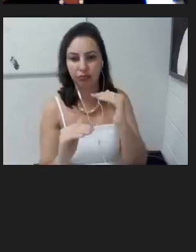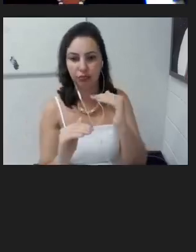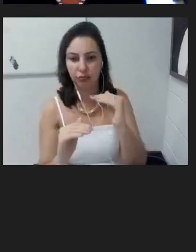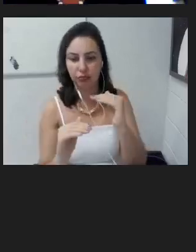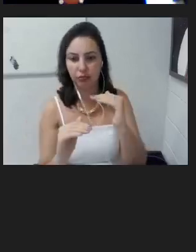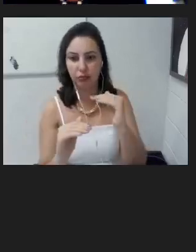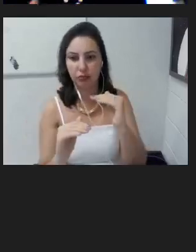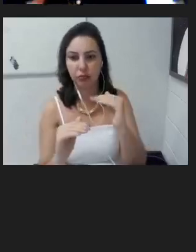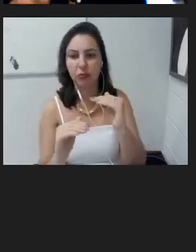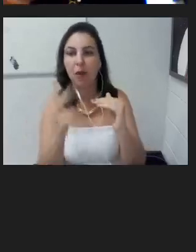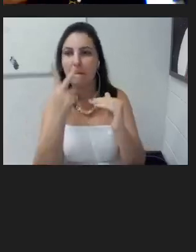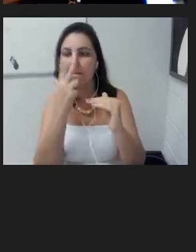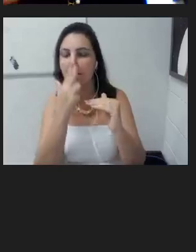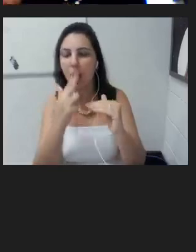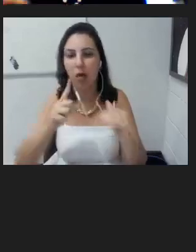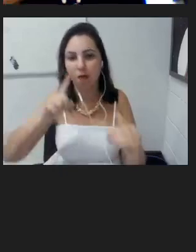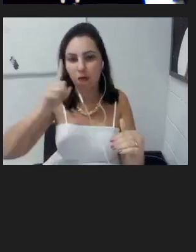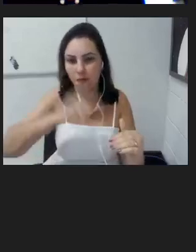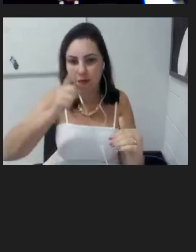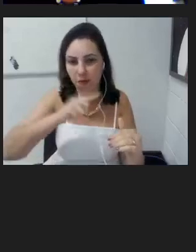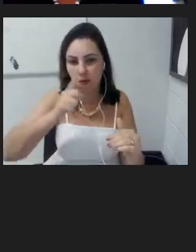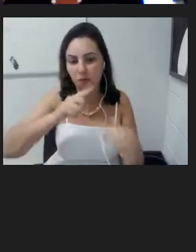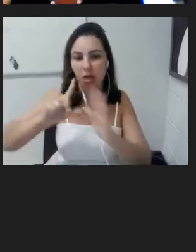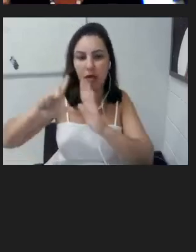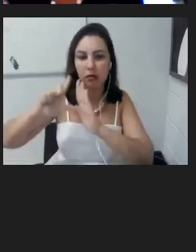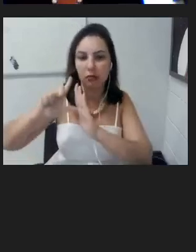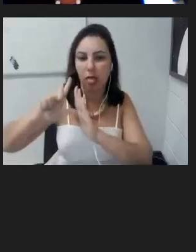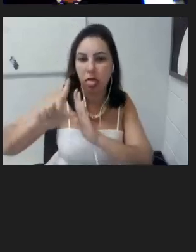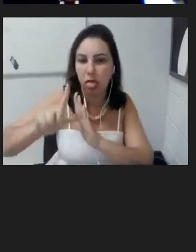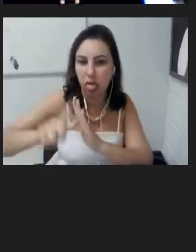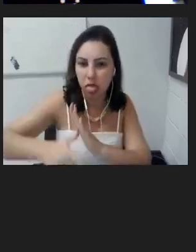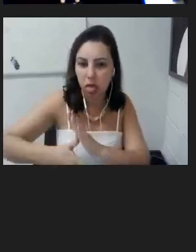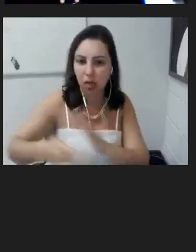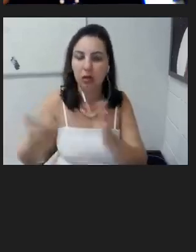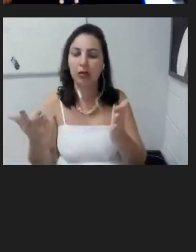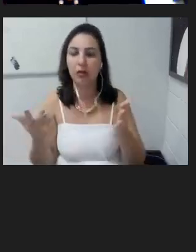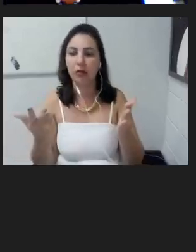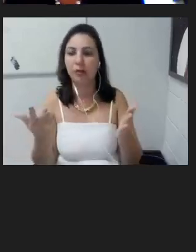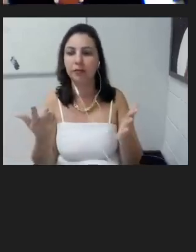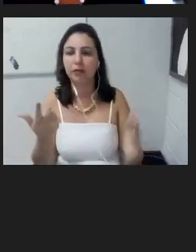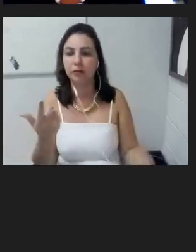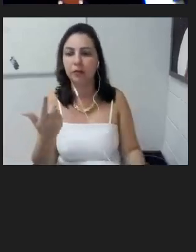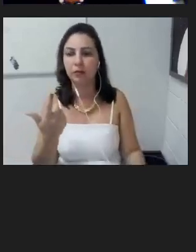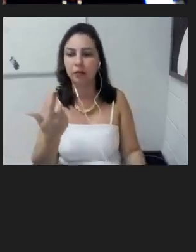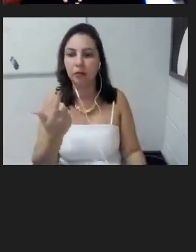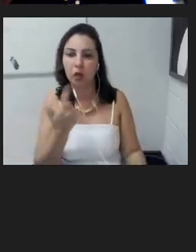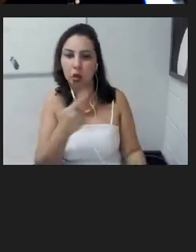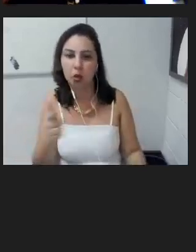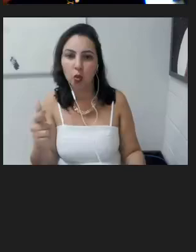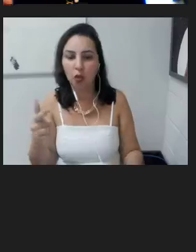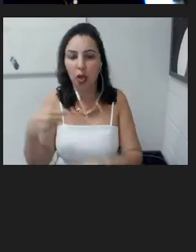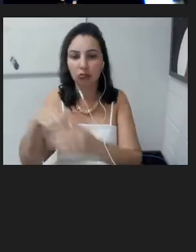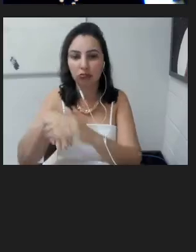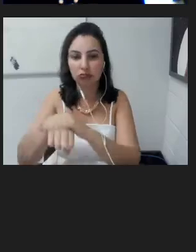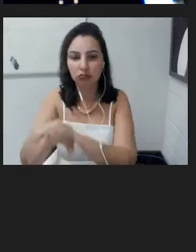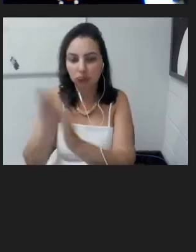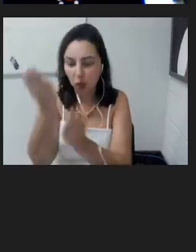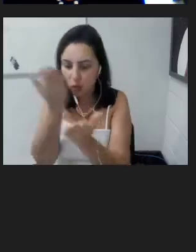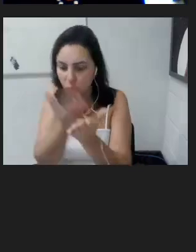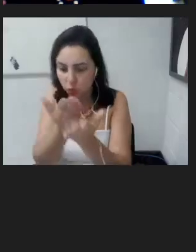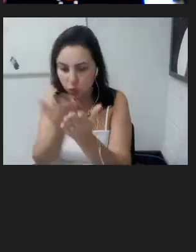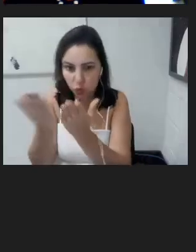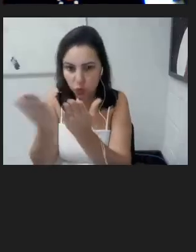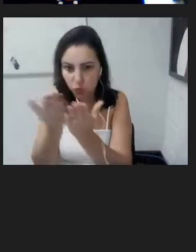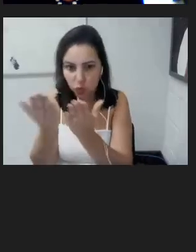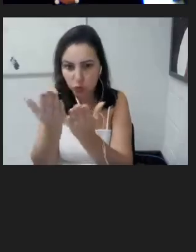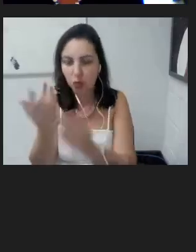muita defasagem, esses alunos não têm hábitos de estudo, estes alunos,